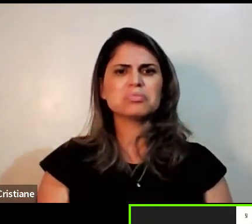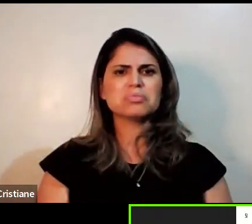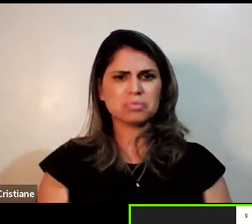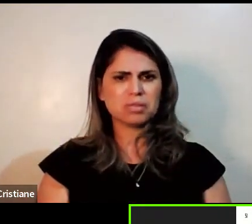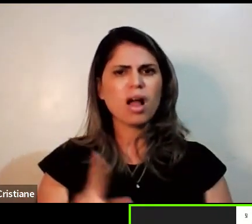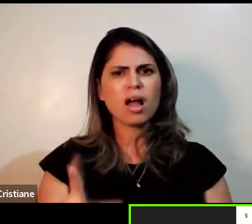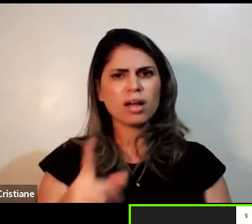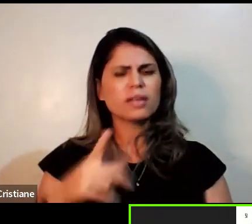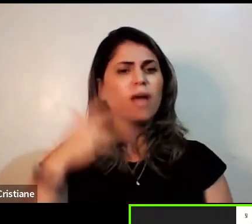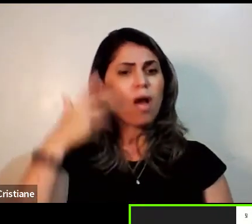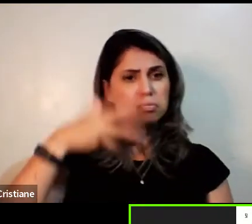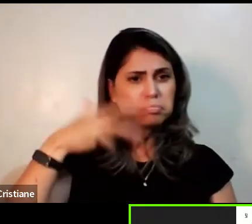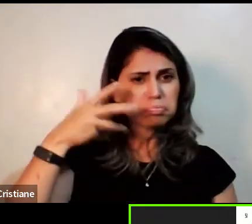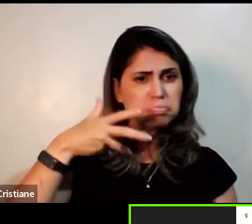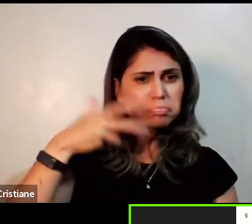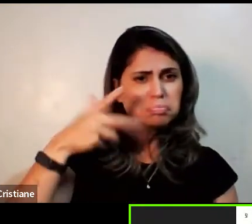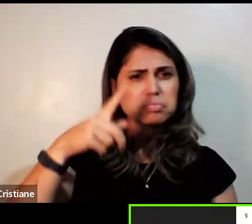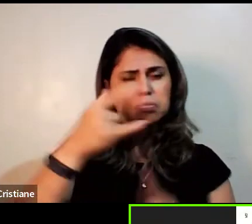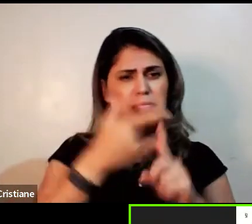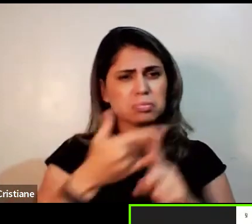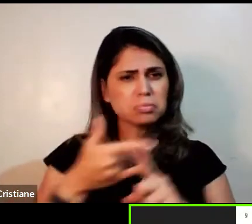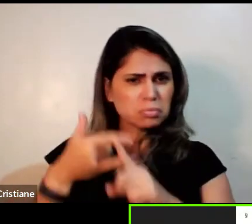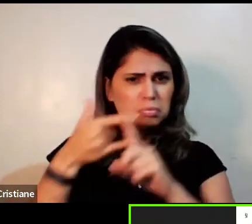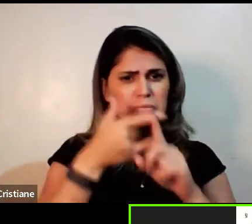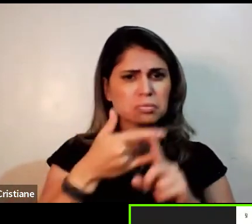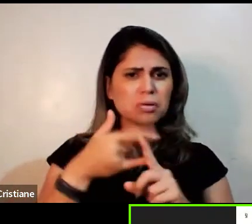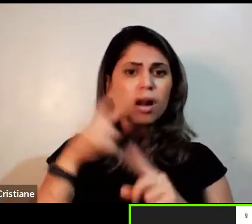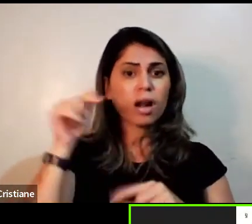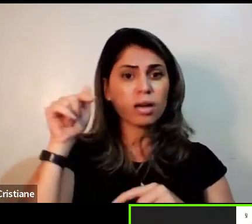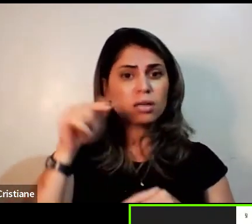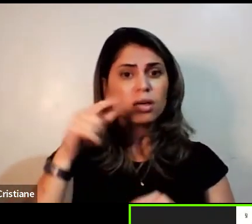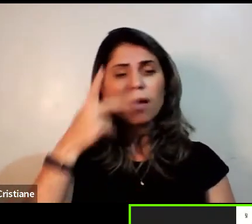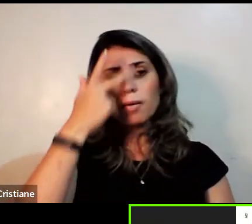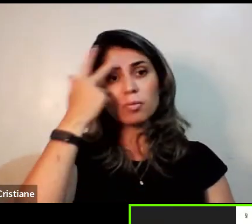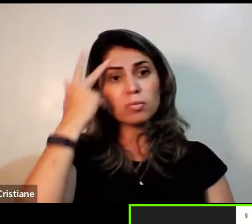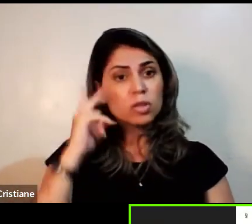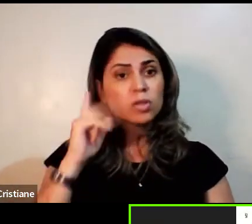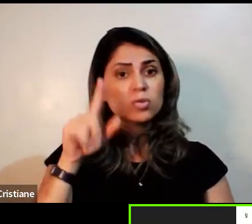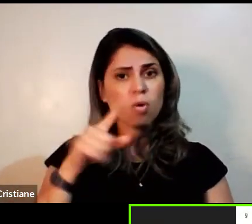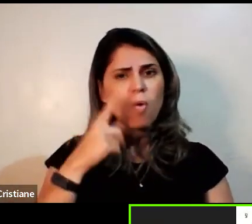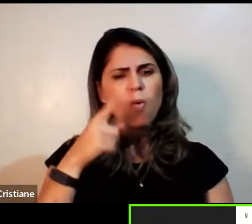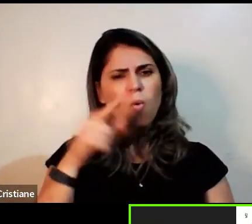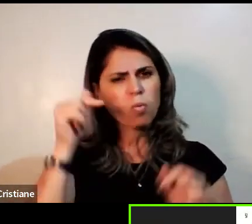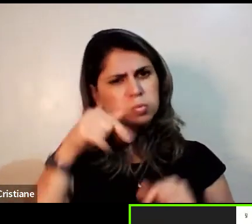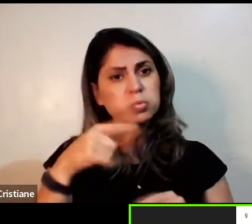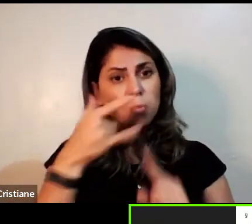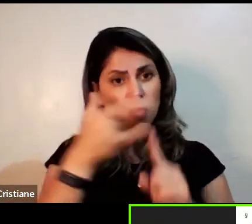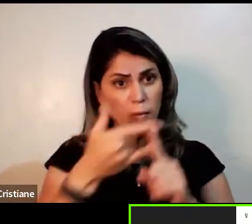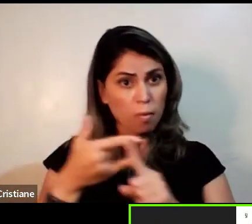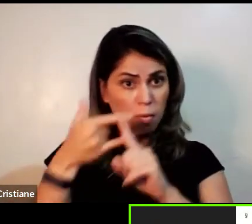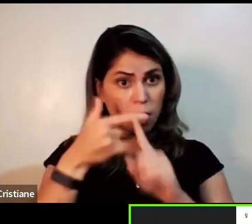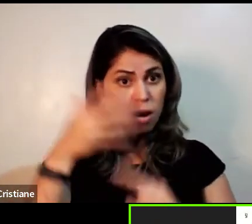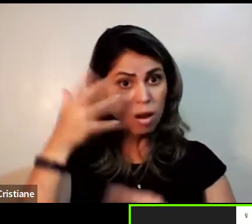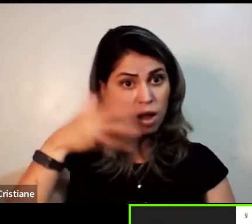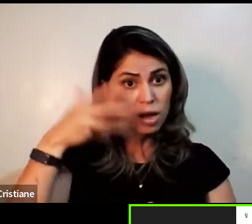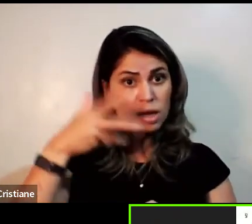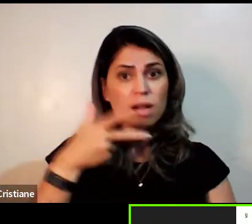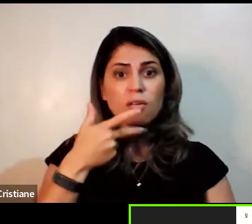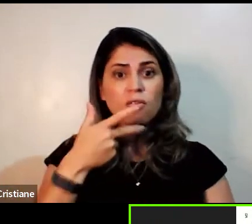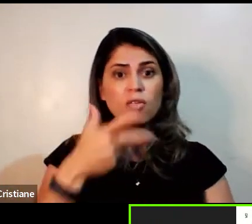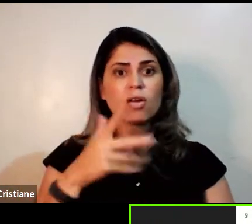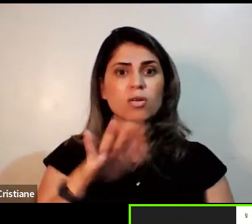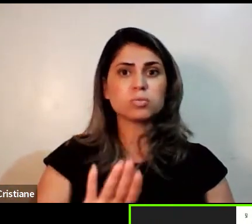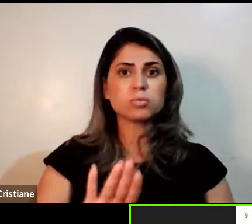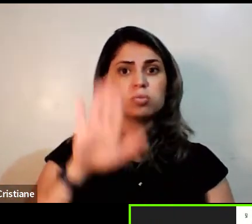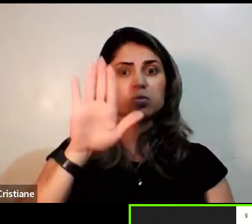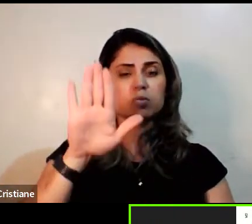os depoimentos, né? E uma das vezes, inclusive, eu escutei uma pessoa que levantou a mão e a pessoa que estava conduzindo a live chamou ela